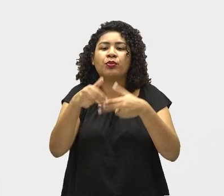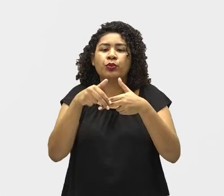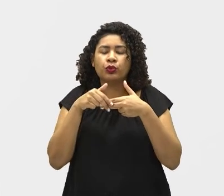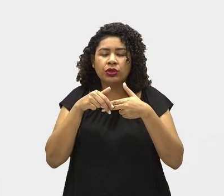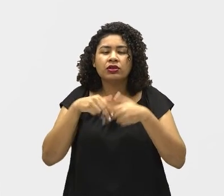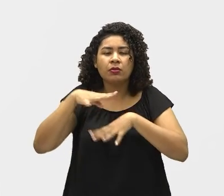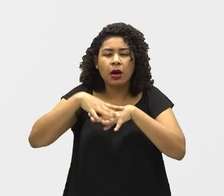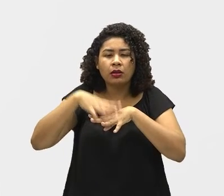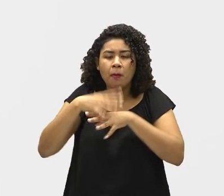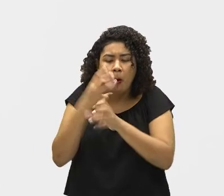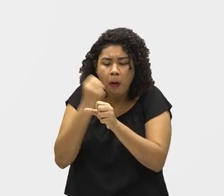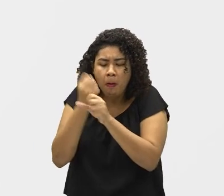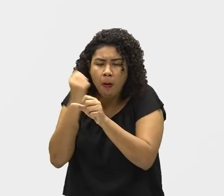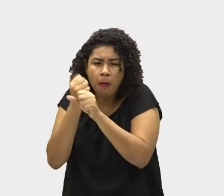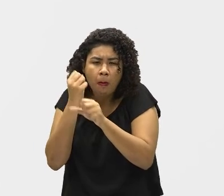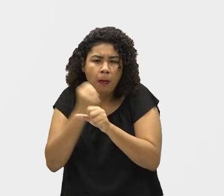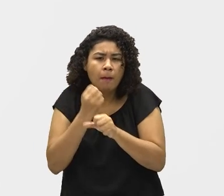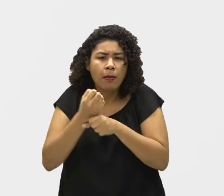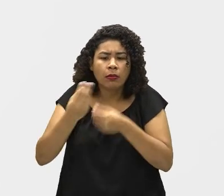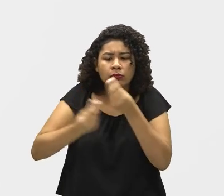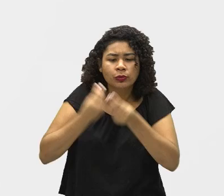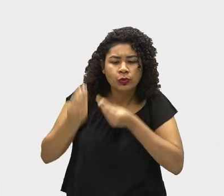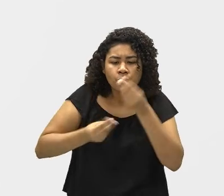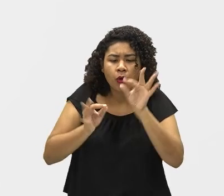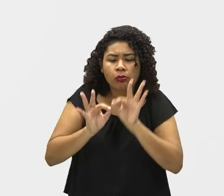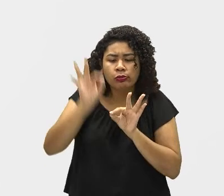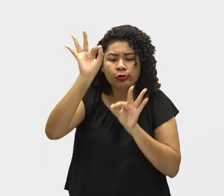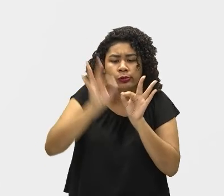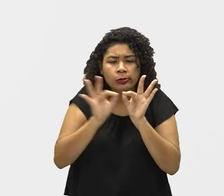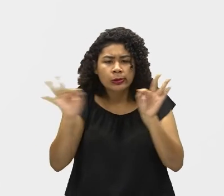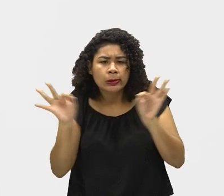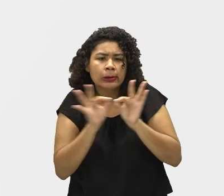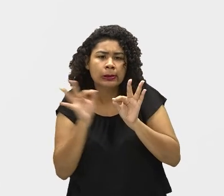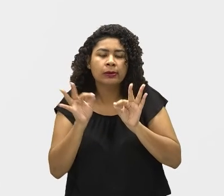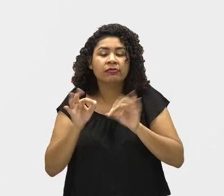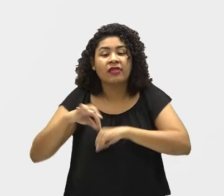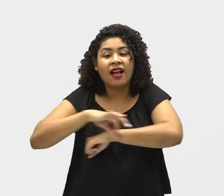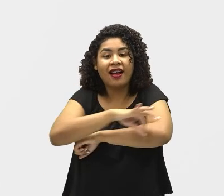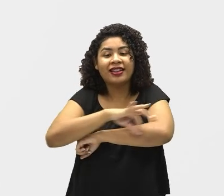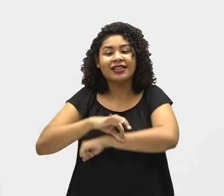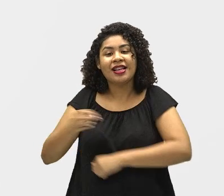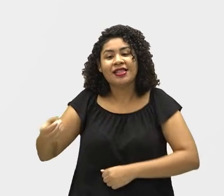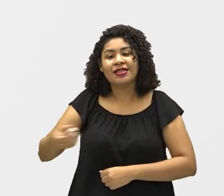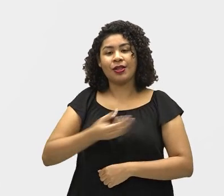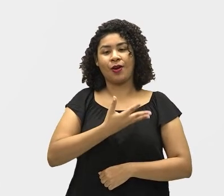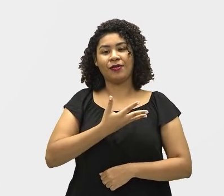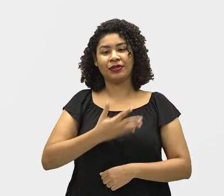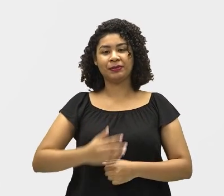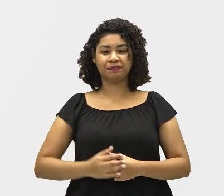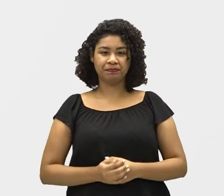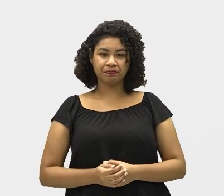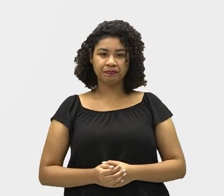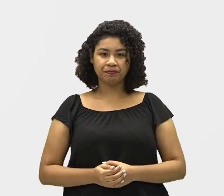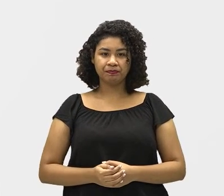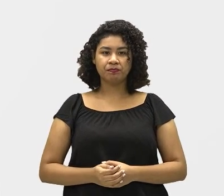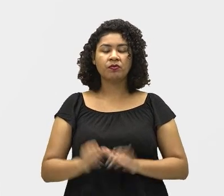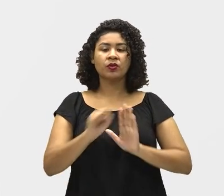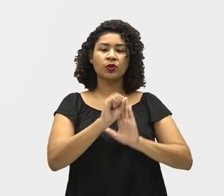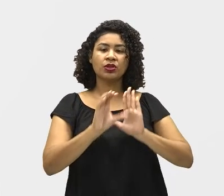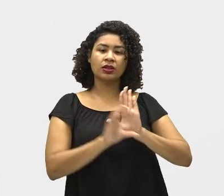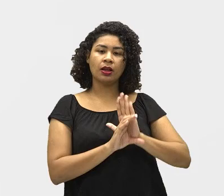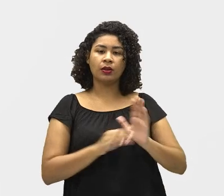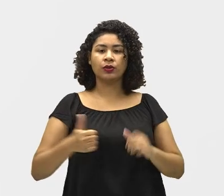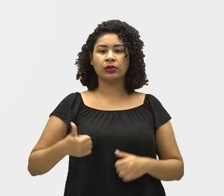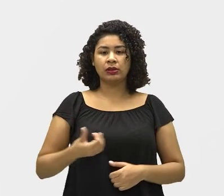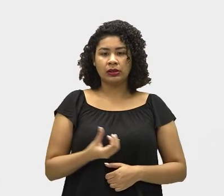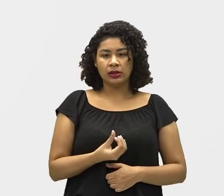se fazer, tá, essa nova arquitetura. Então, Renascimento artístico. No século XVI,